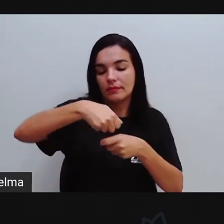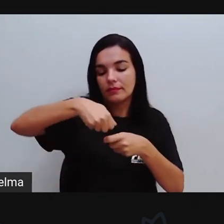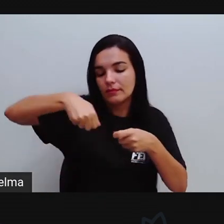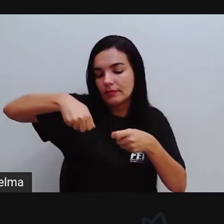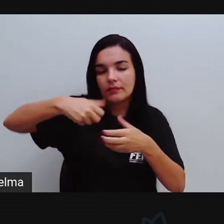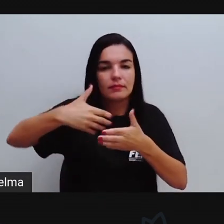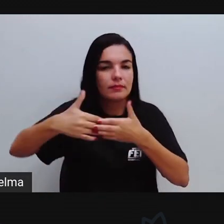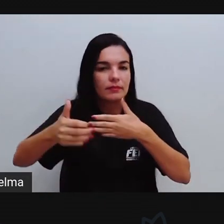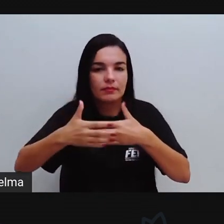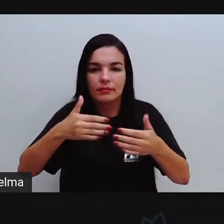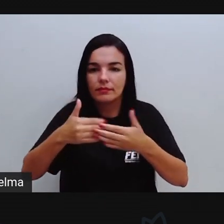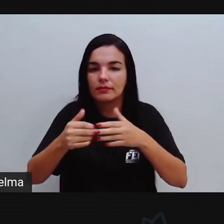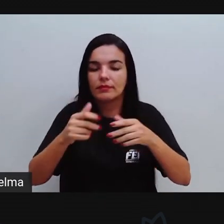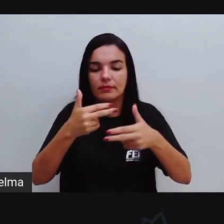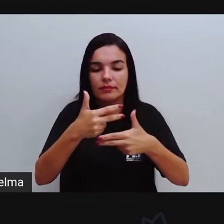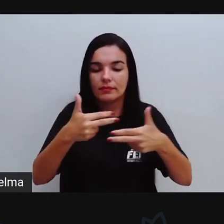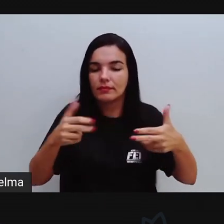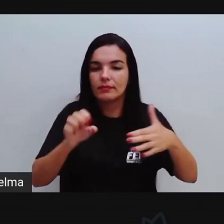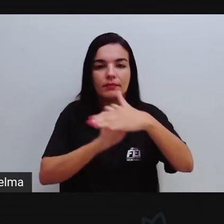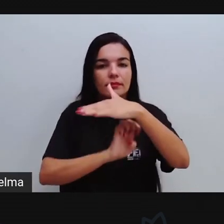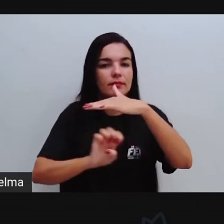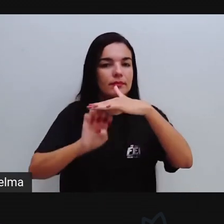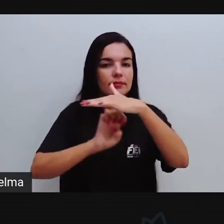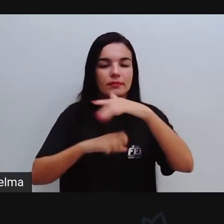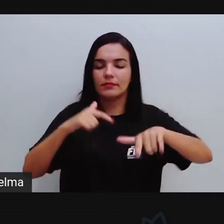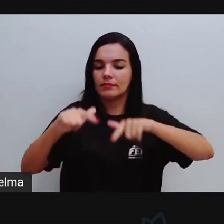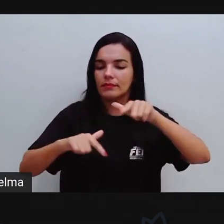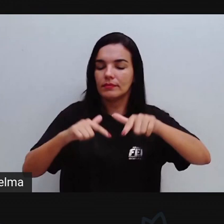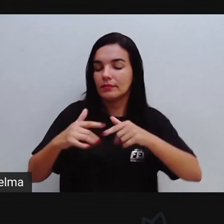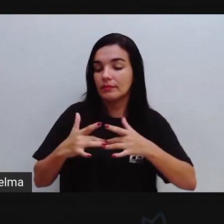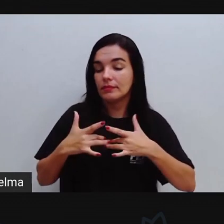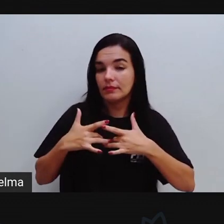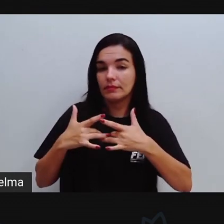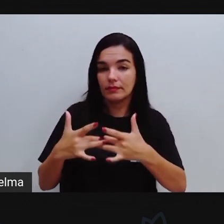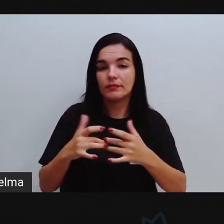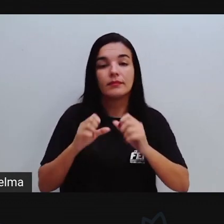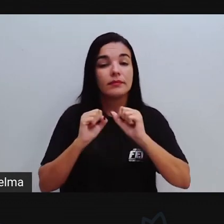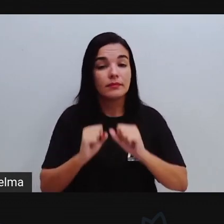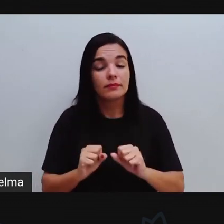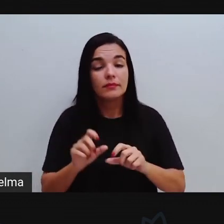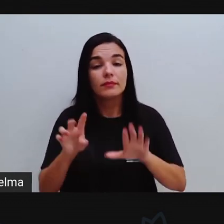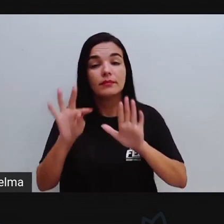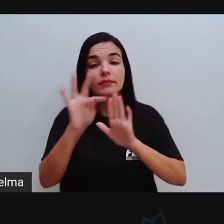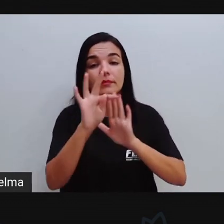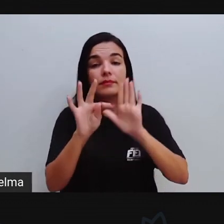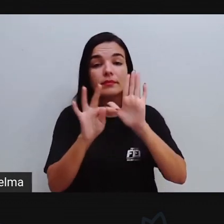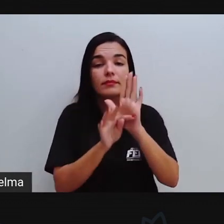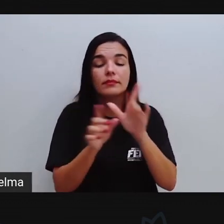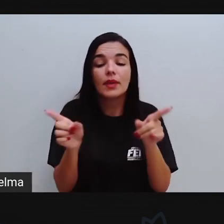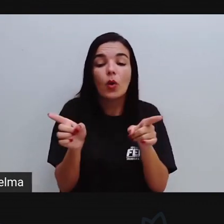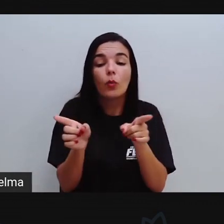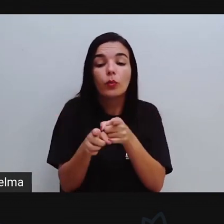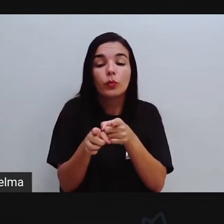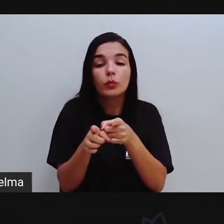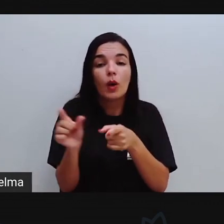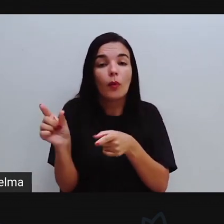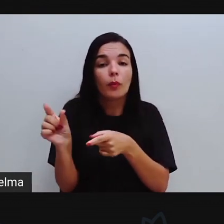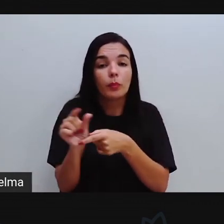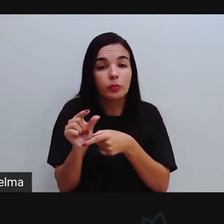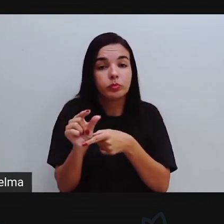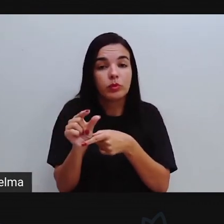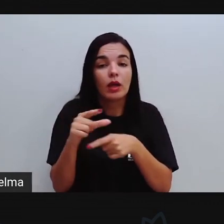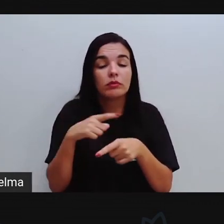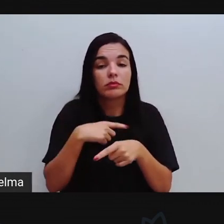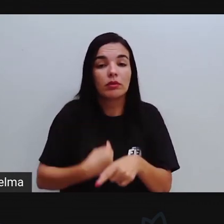ofertado, o produto ofertado, o serviço ofertado. E por ser um texto curto, né? Mas com a